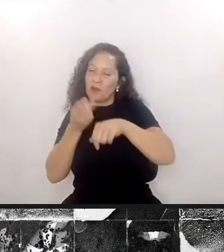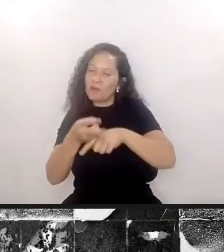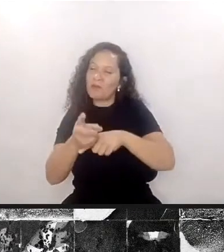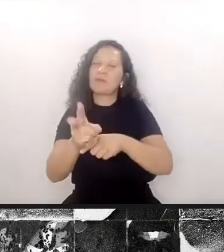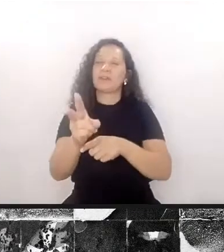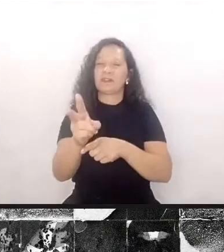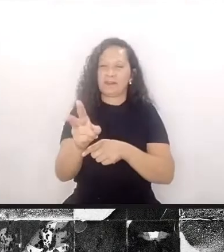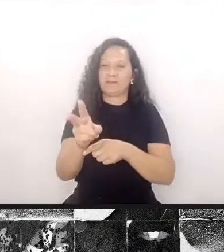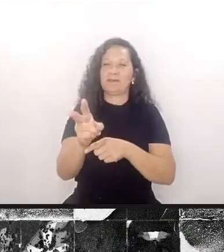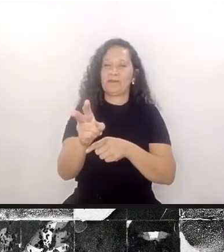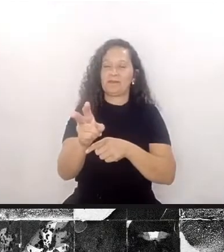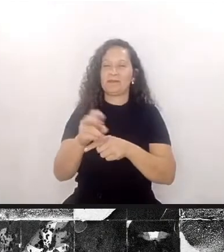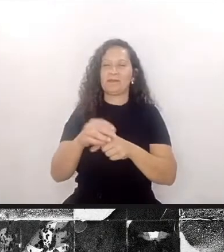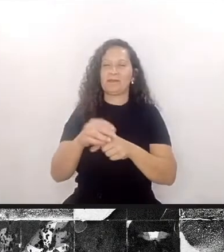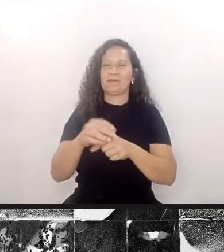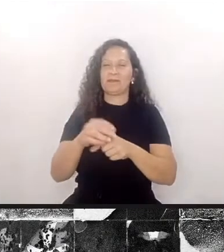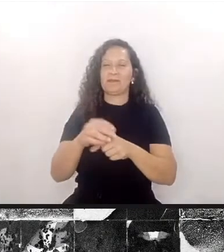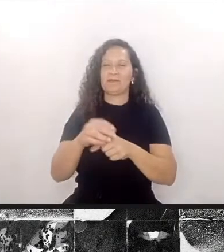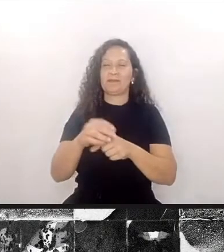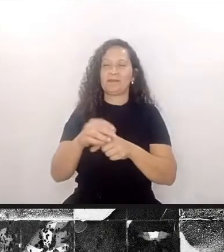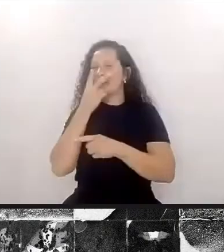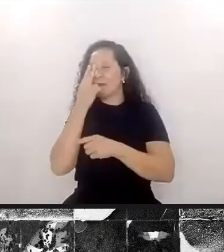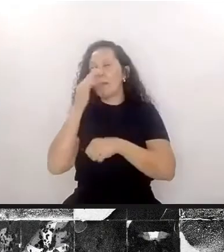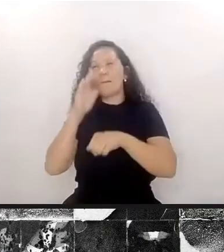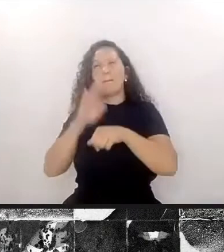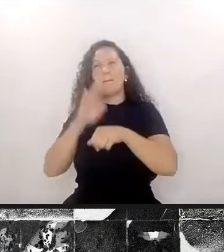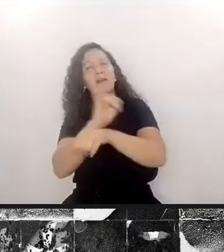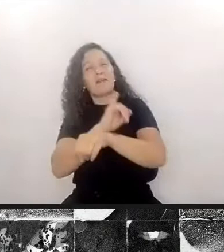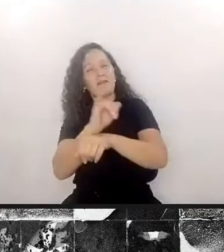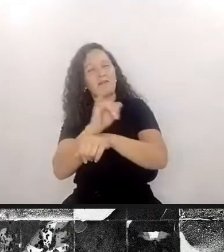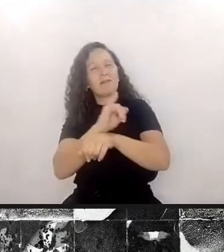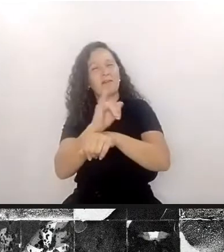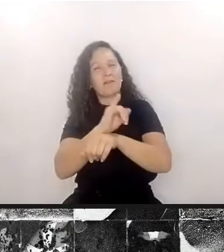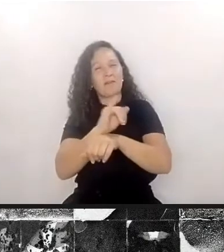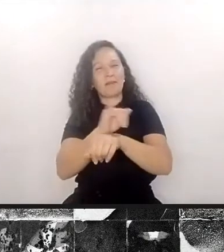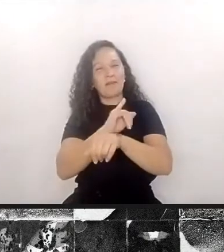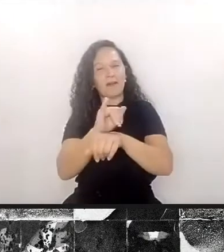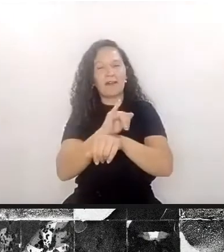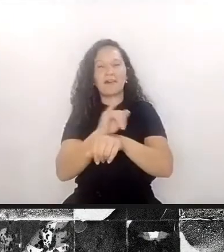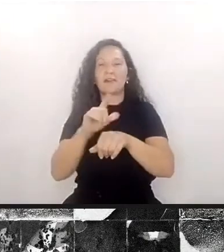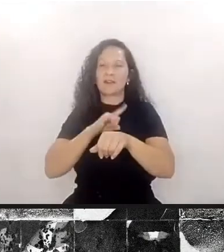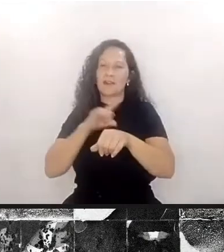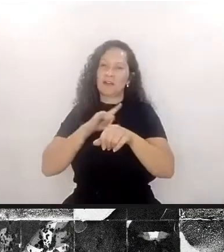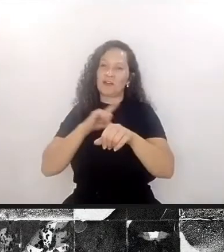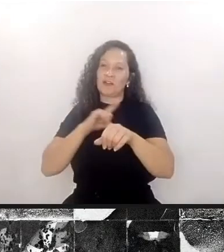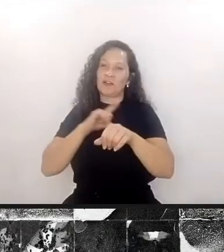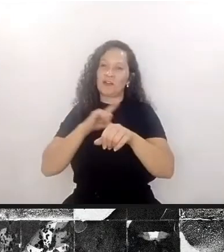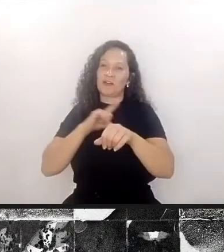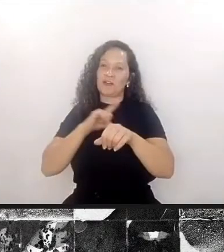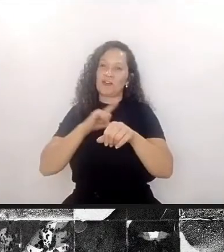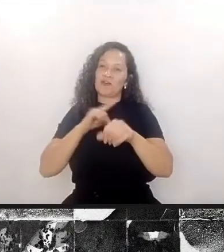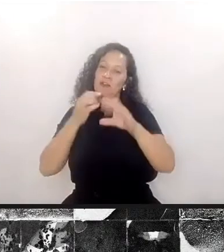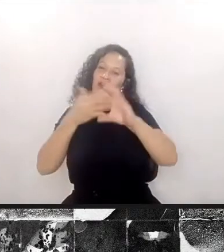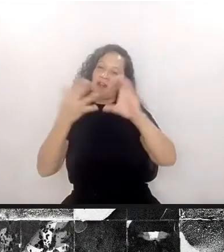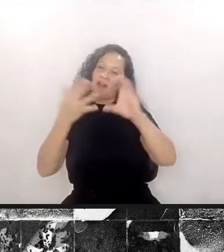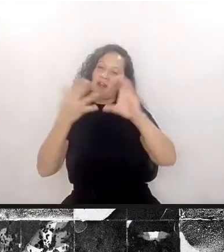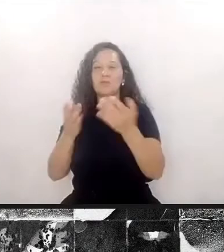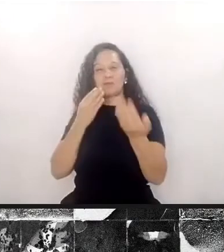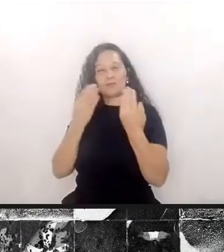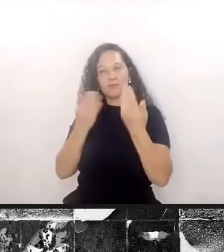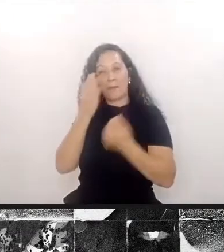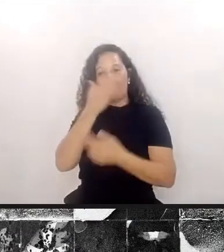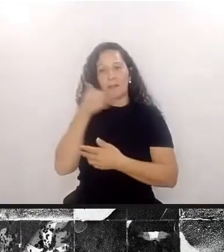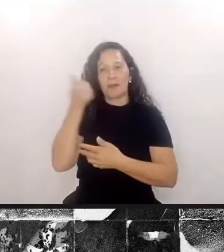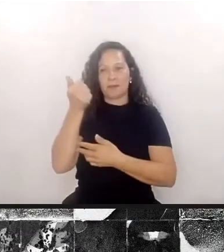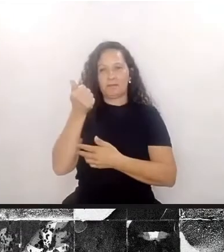que quanto mais informal e mais tiver um caráter de conversa, melhor. Eu vou compartilhar minha tela